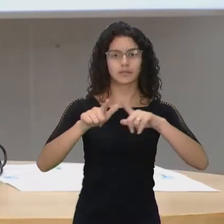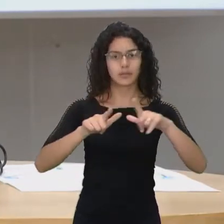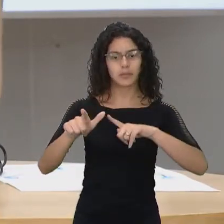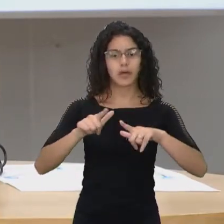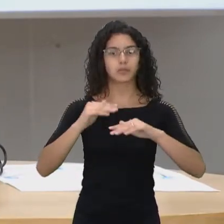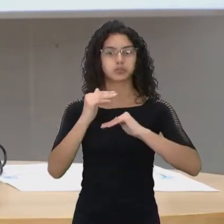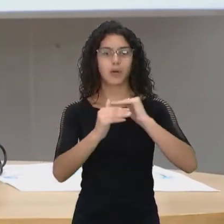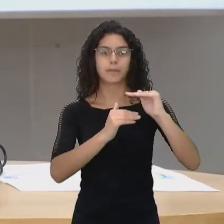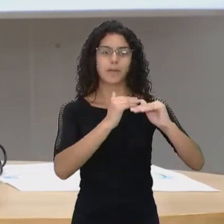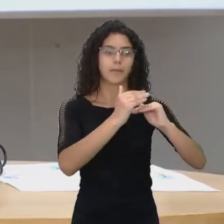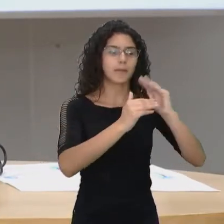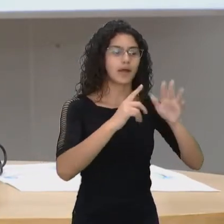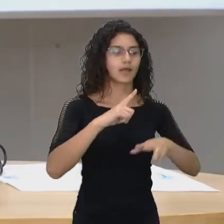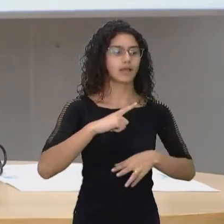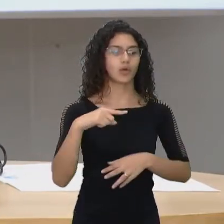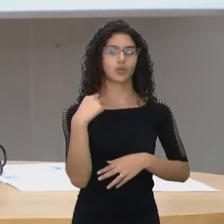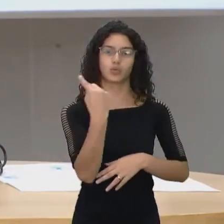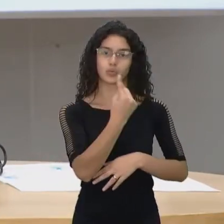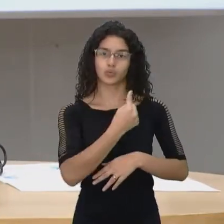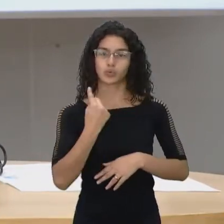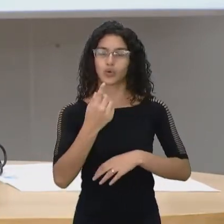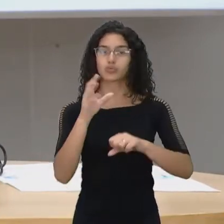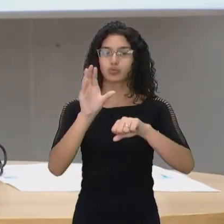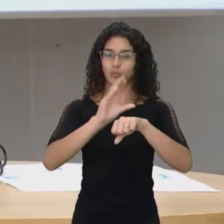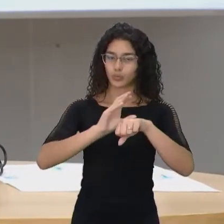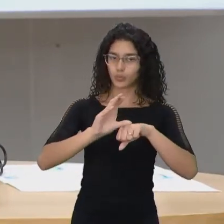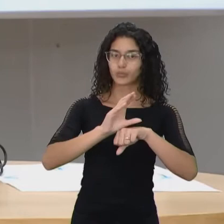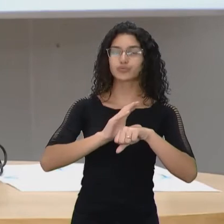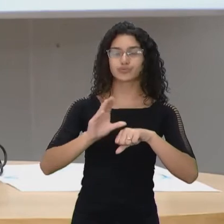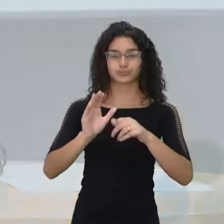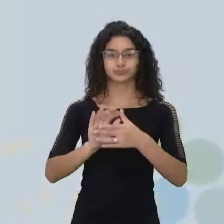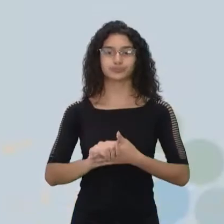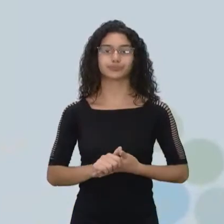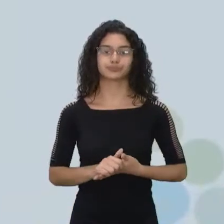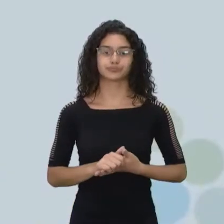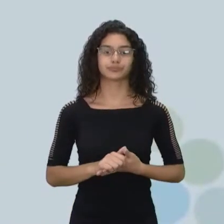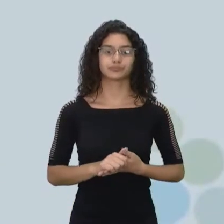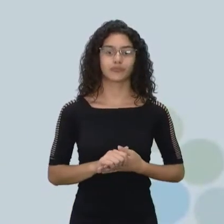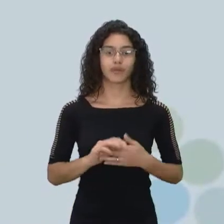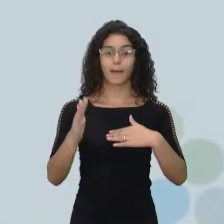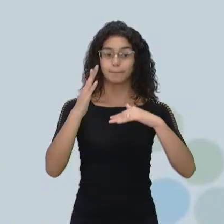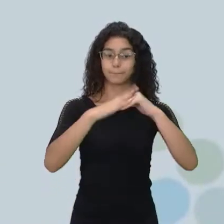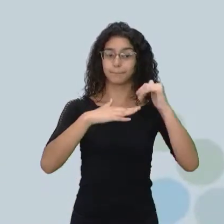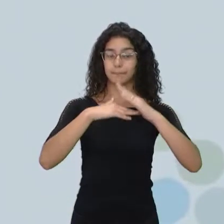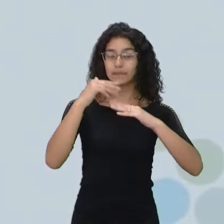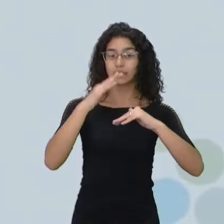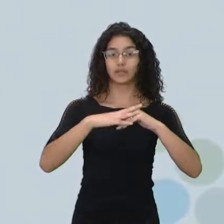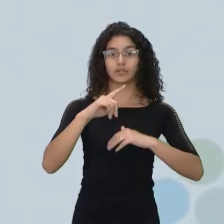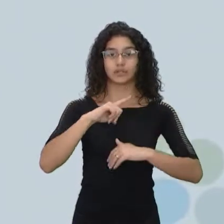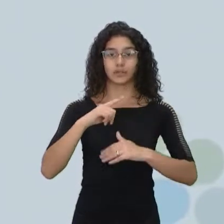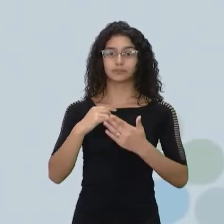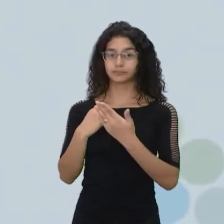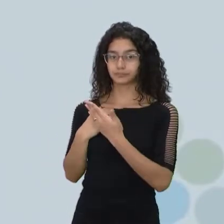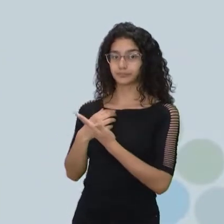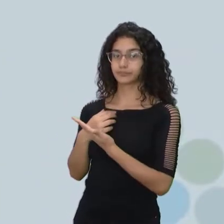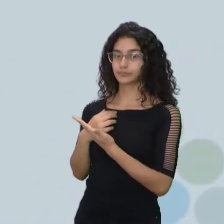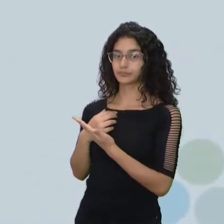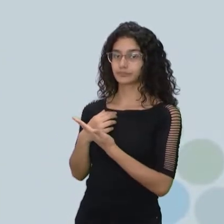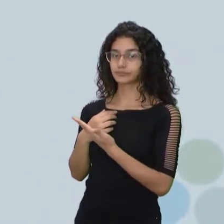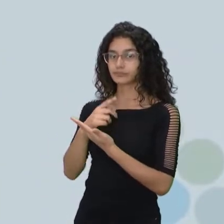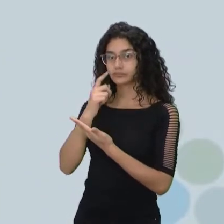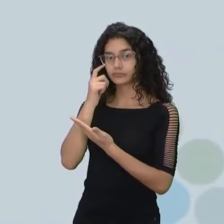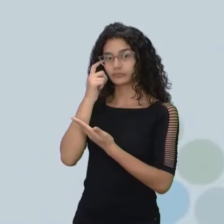no decorrer do nosso curso, do nosso componente. Essa habilidade aqui, como vocês podem ver na tela, é